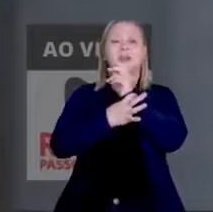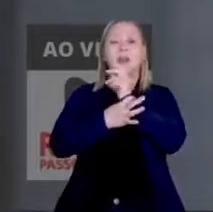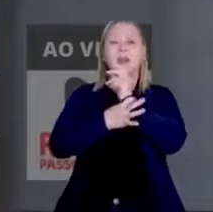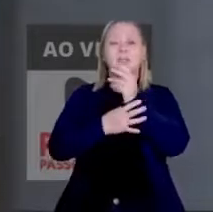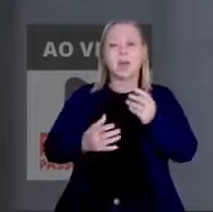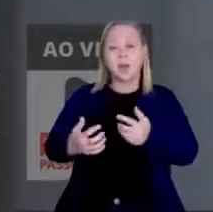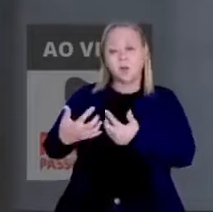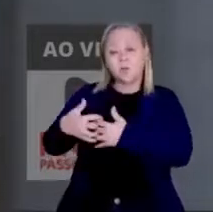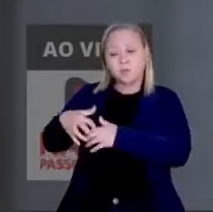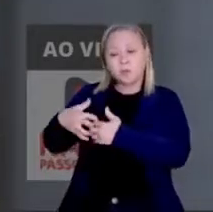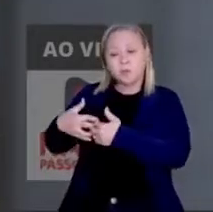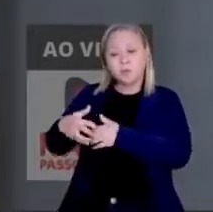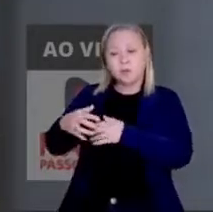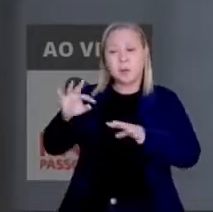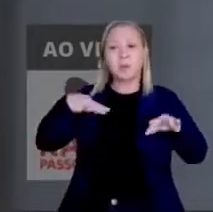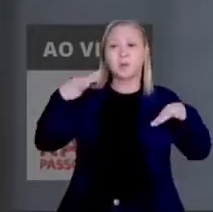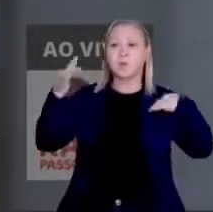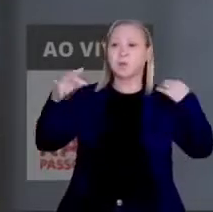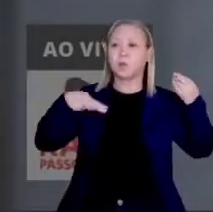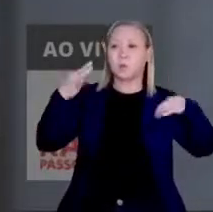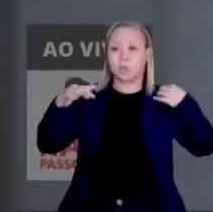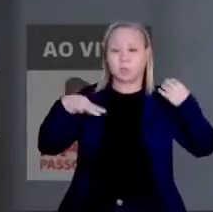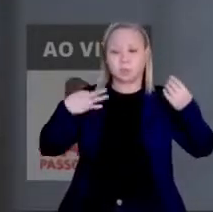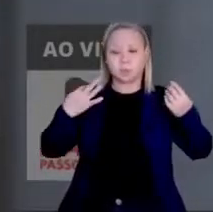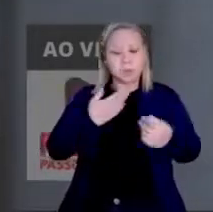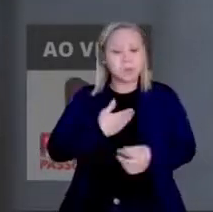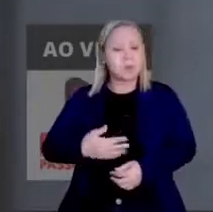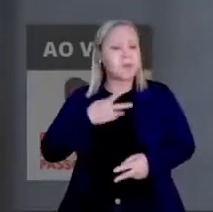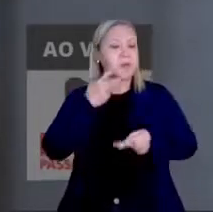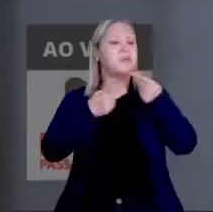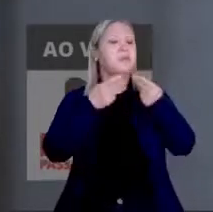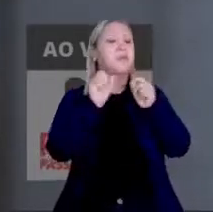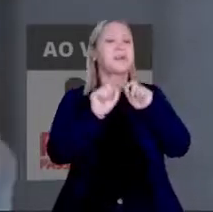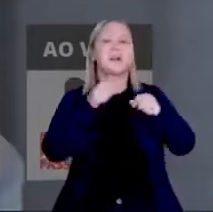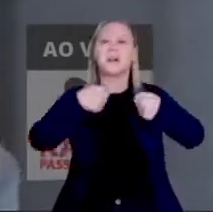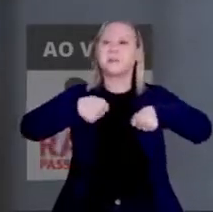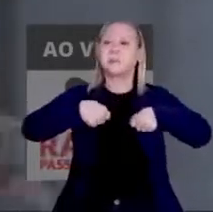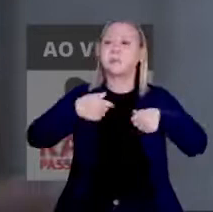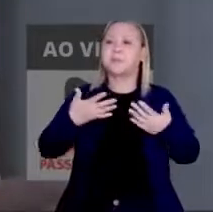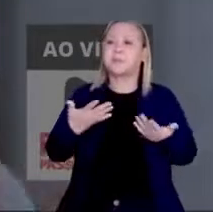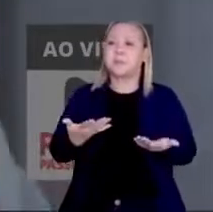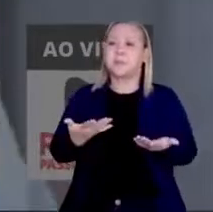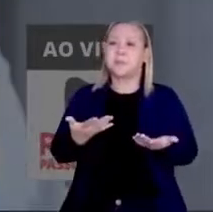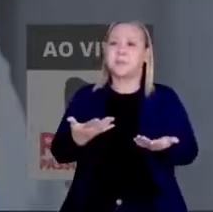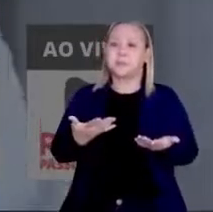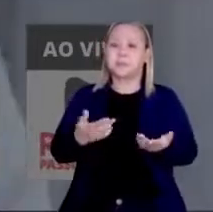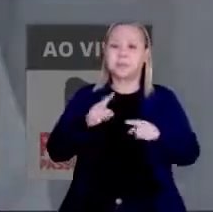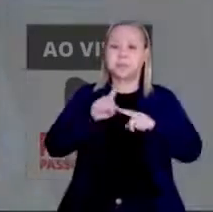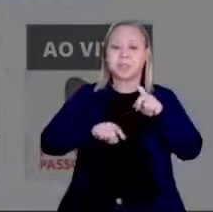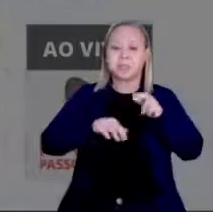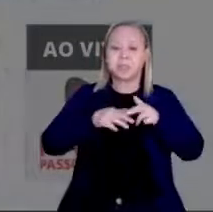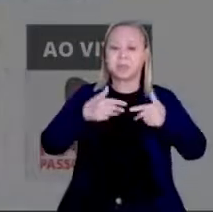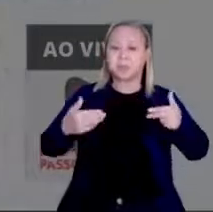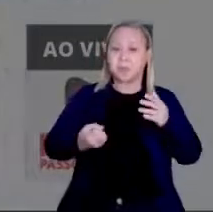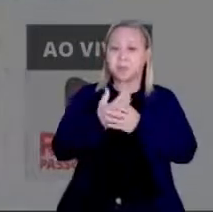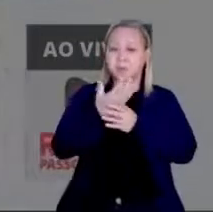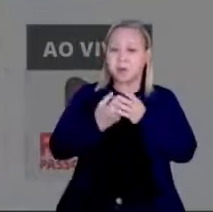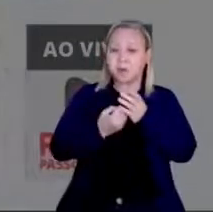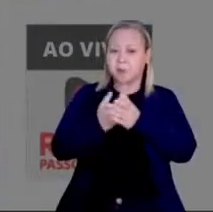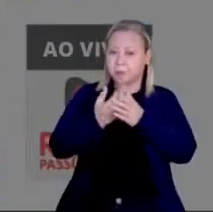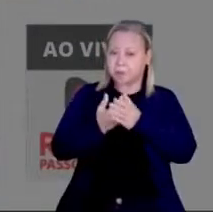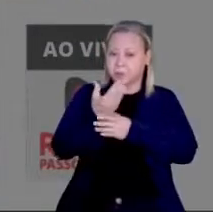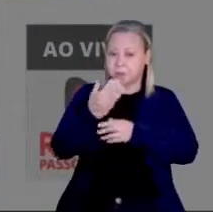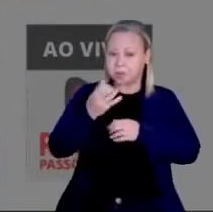o povo será muito prudente para concordar que possa se produzir mais energia, daí você pode até mexer nas